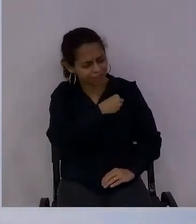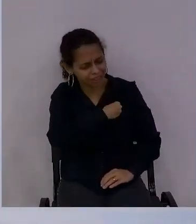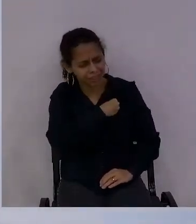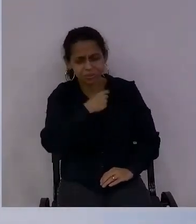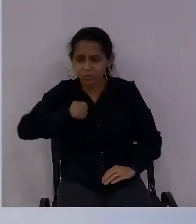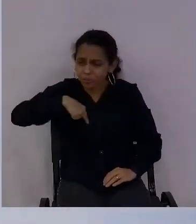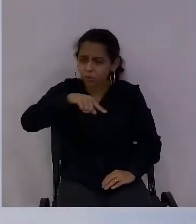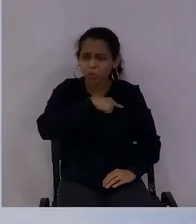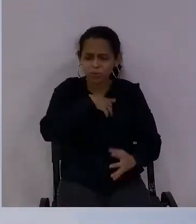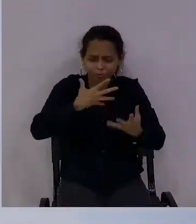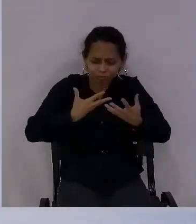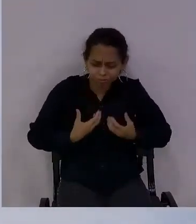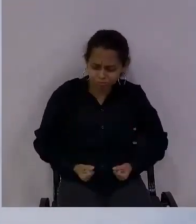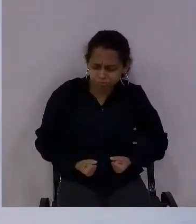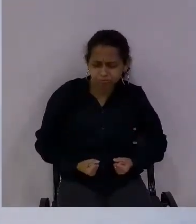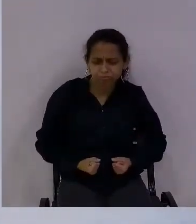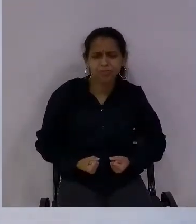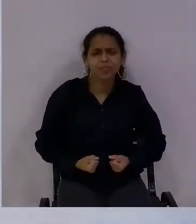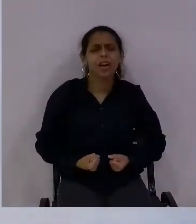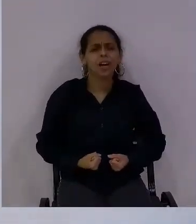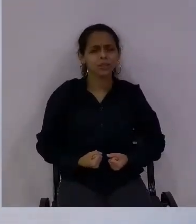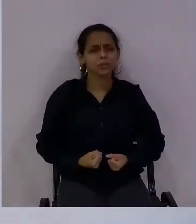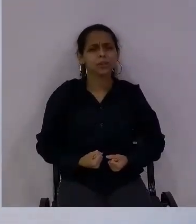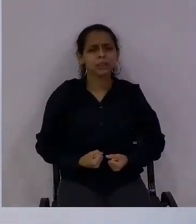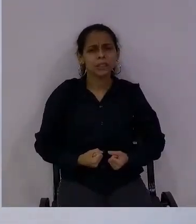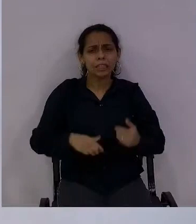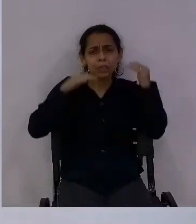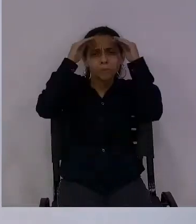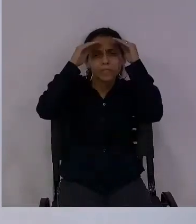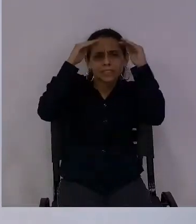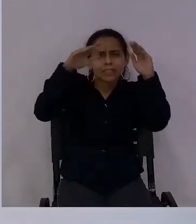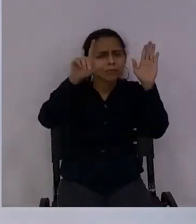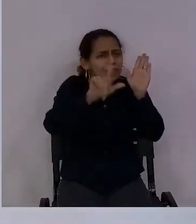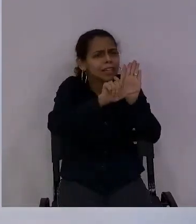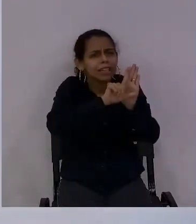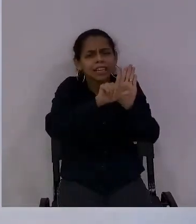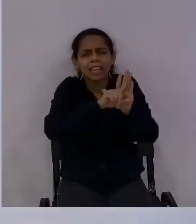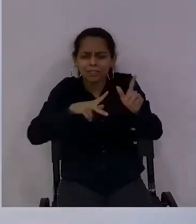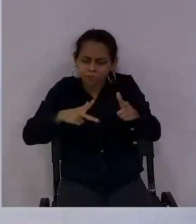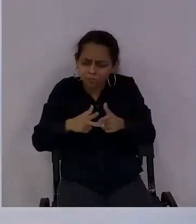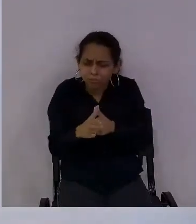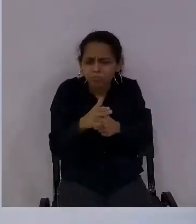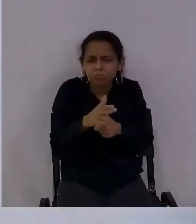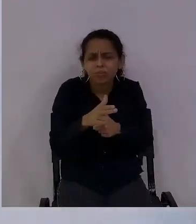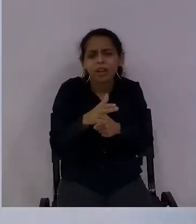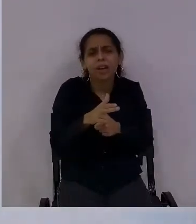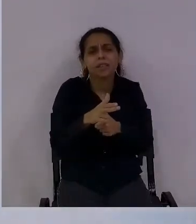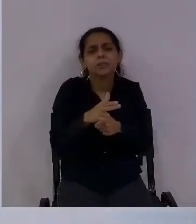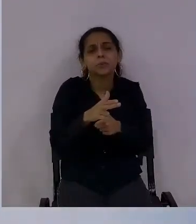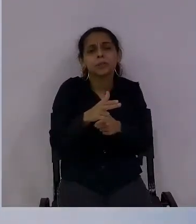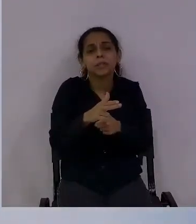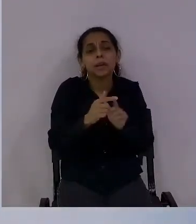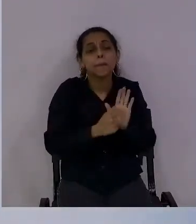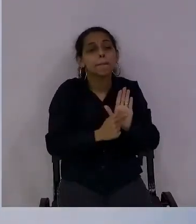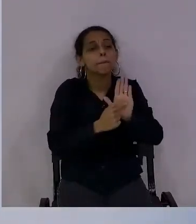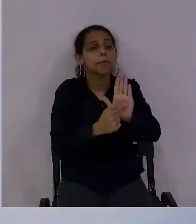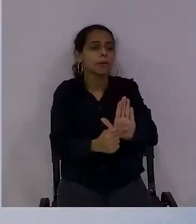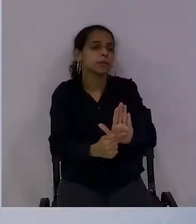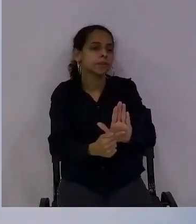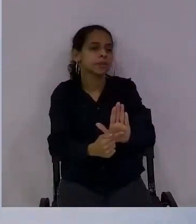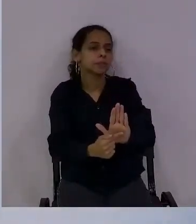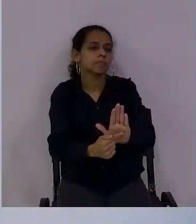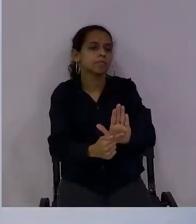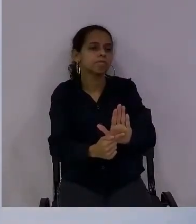forma humana, a se submeter à lei, ao ser circuncidado, se mostra como um